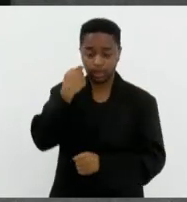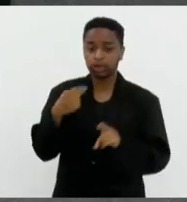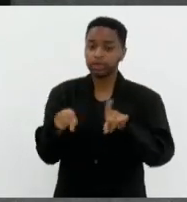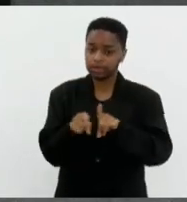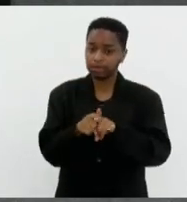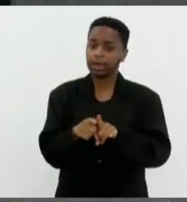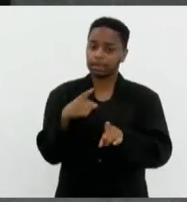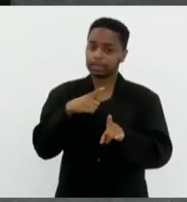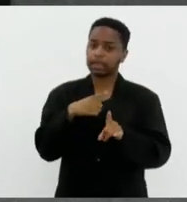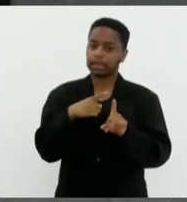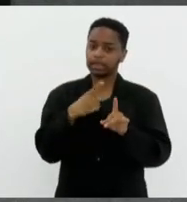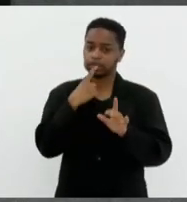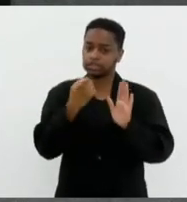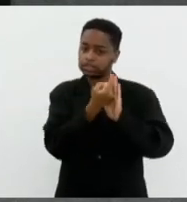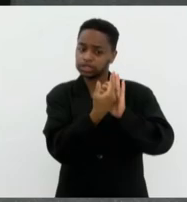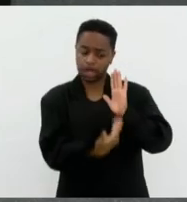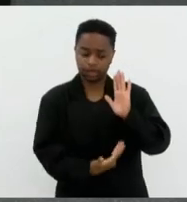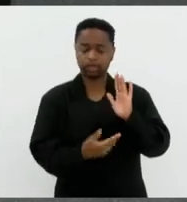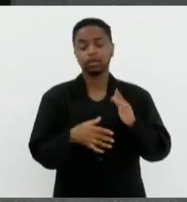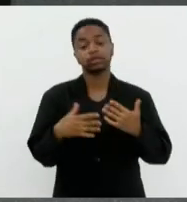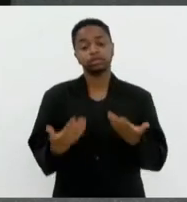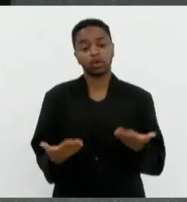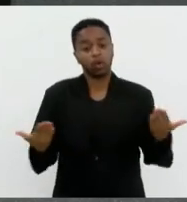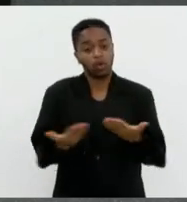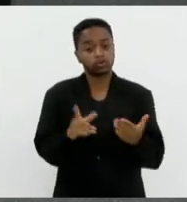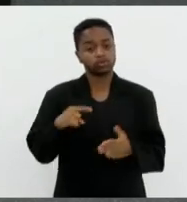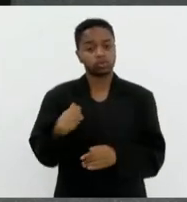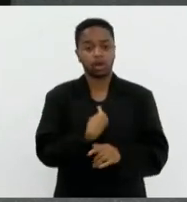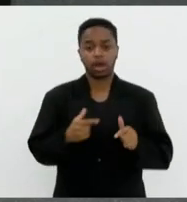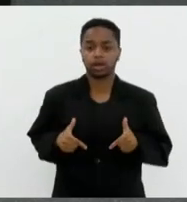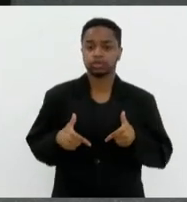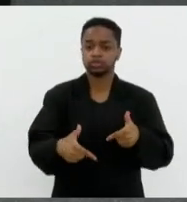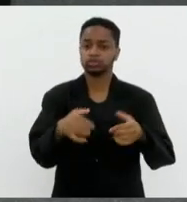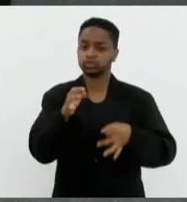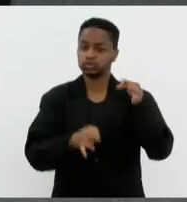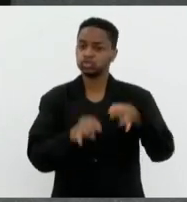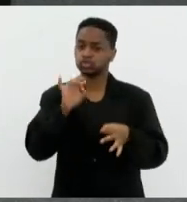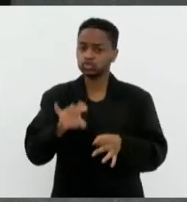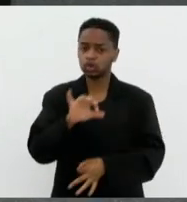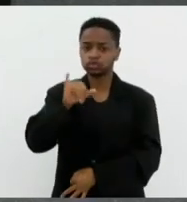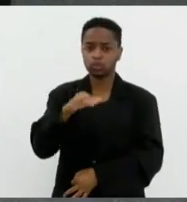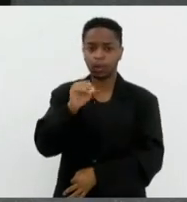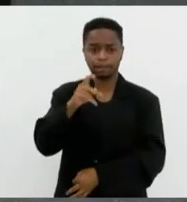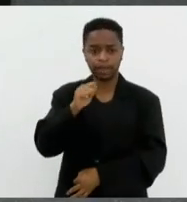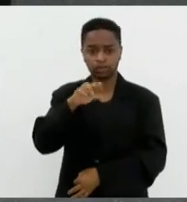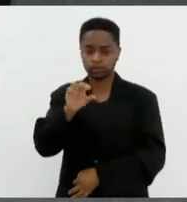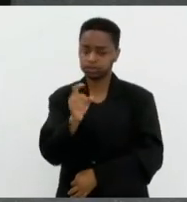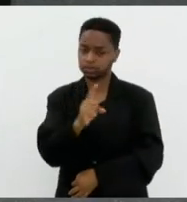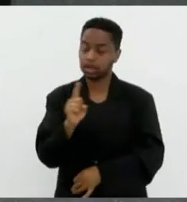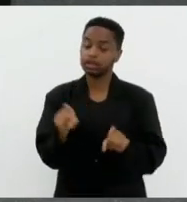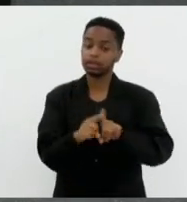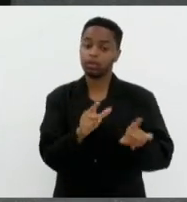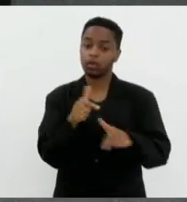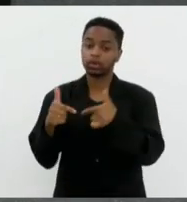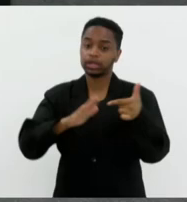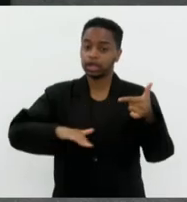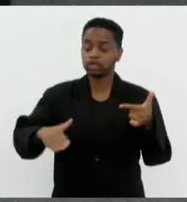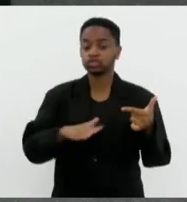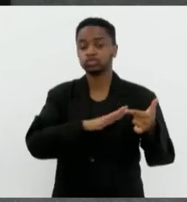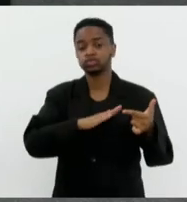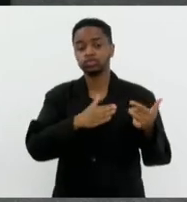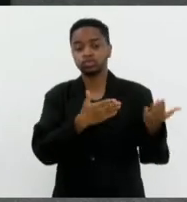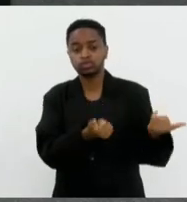de sangue. Então, hoje, essa casa faz justiça, não só João Pedro, mas todas as crianças, jovens e